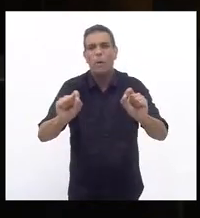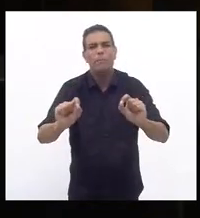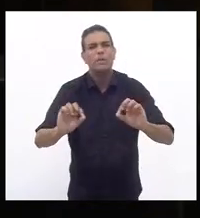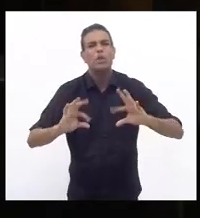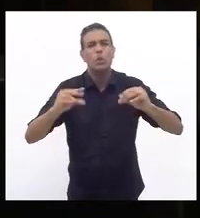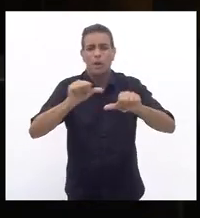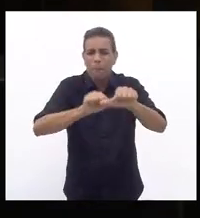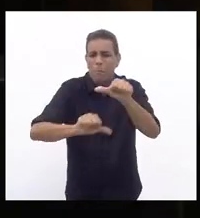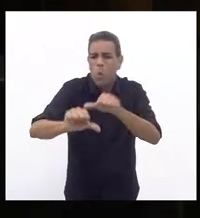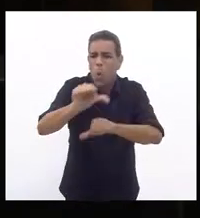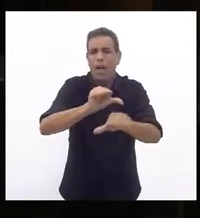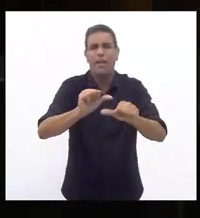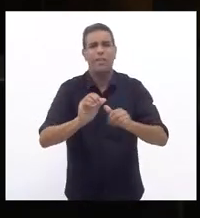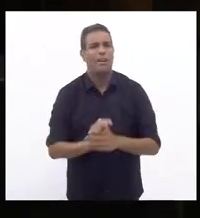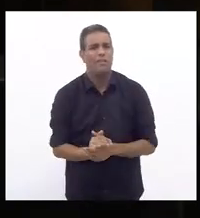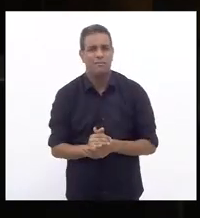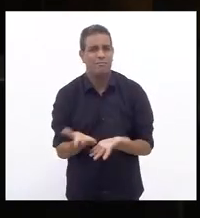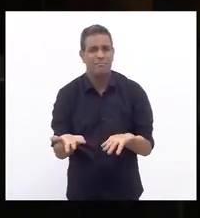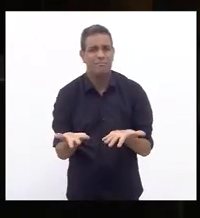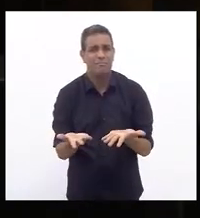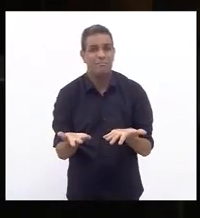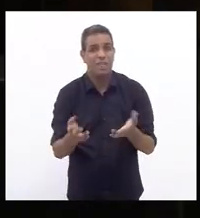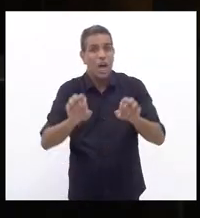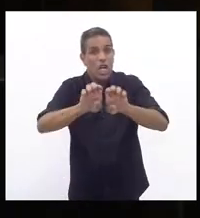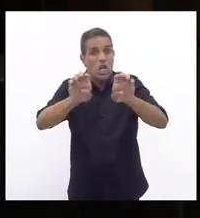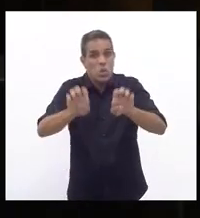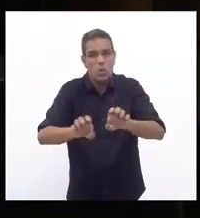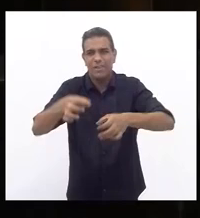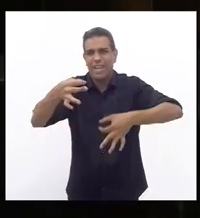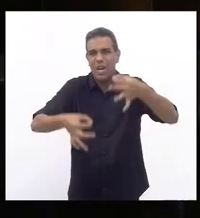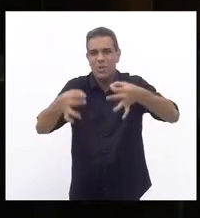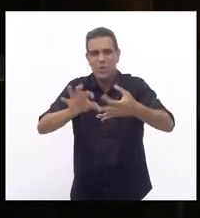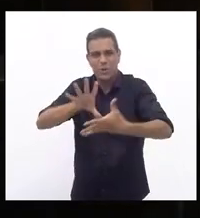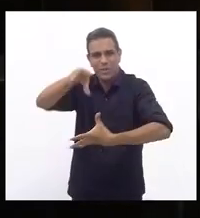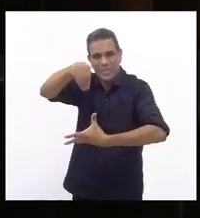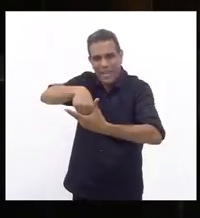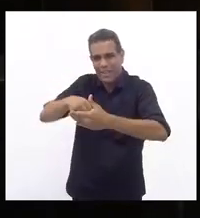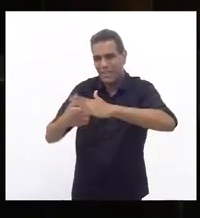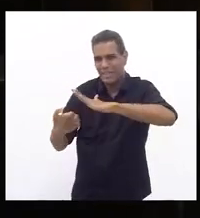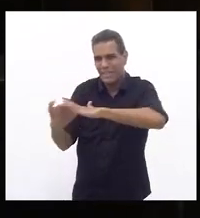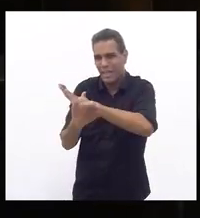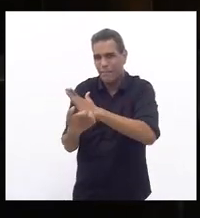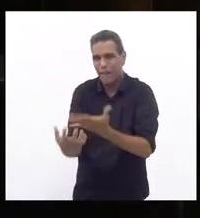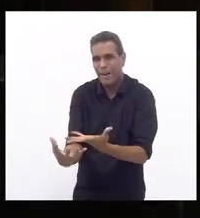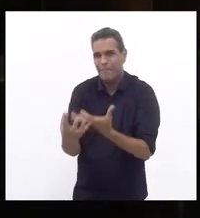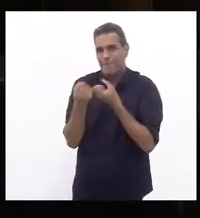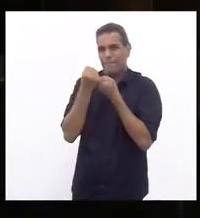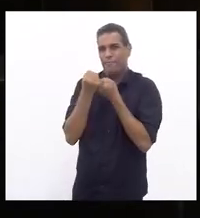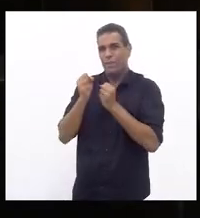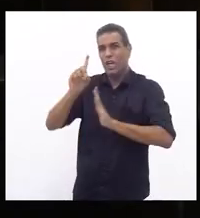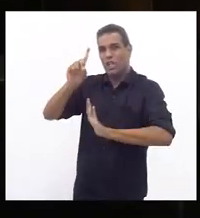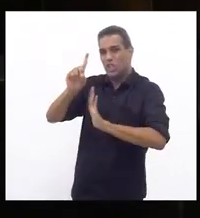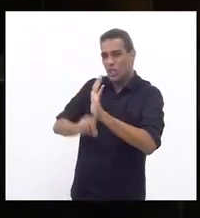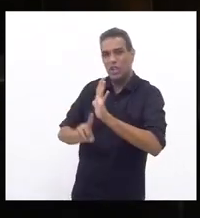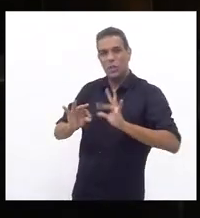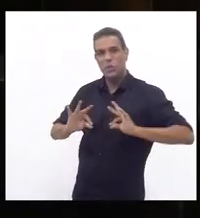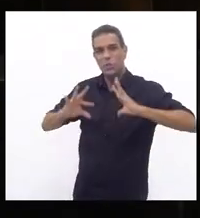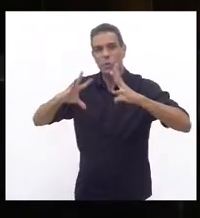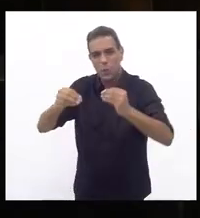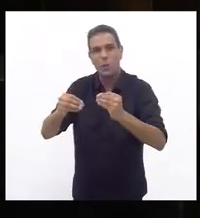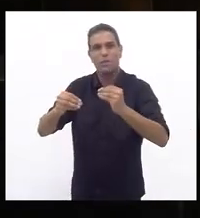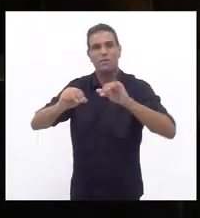qualquer alteração na estrutura jurídica da empresa não afetará os direitos adquiridos por